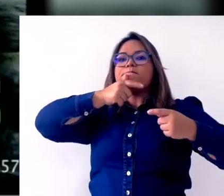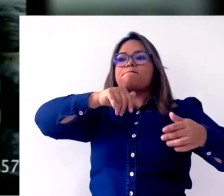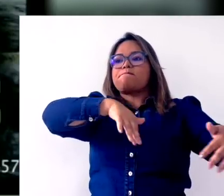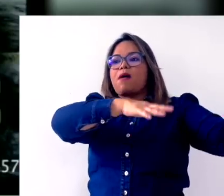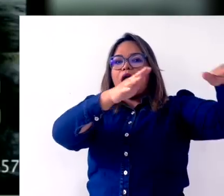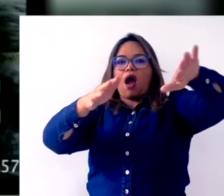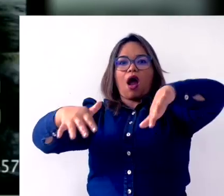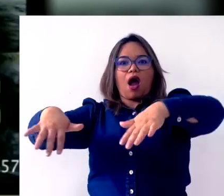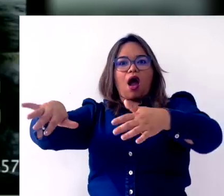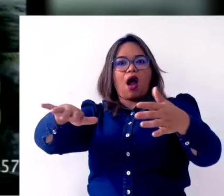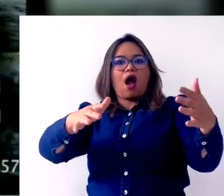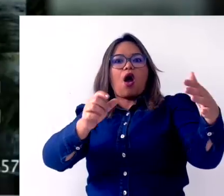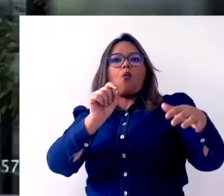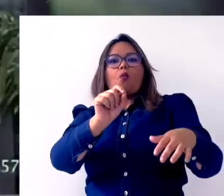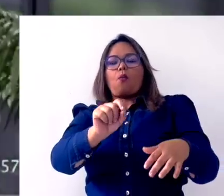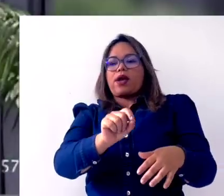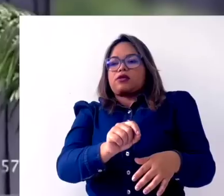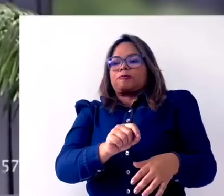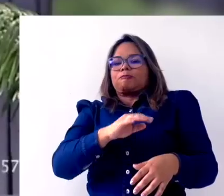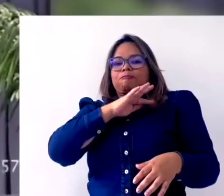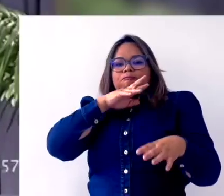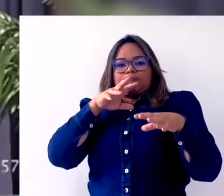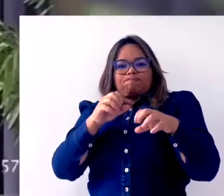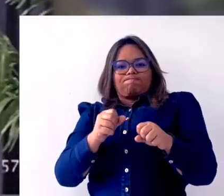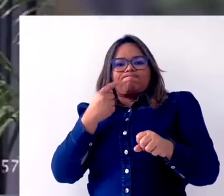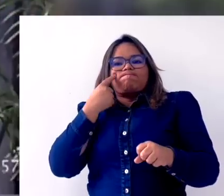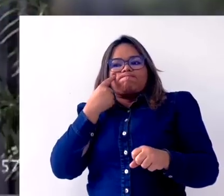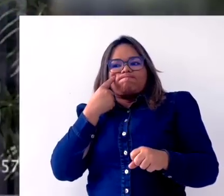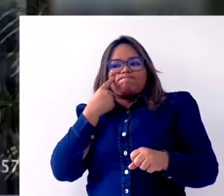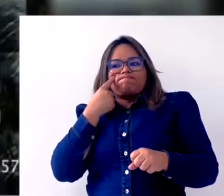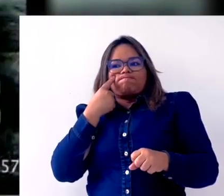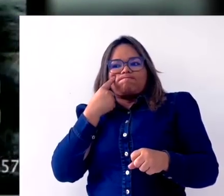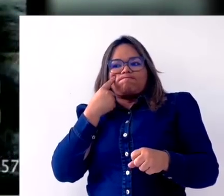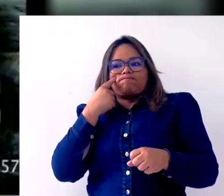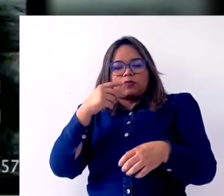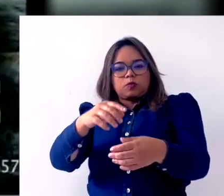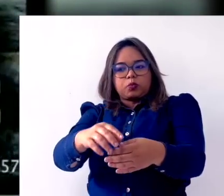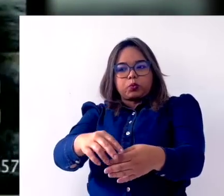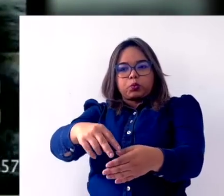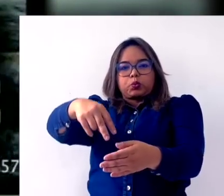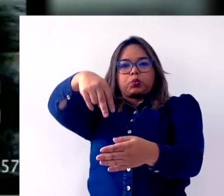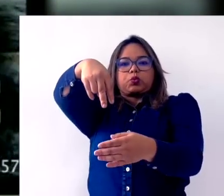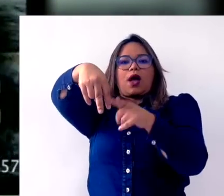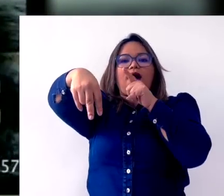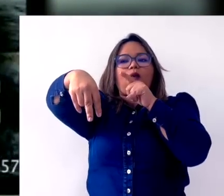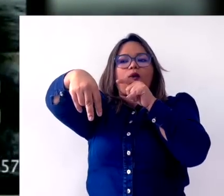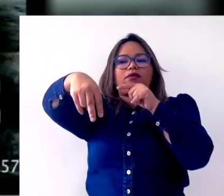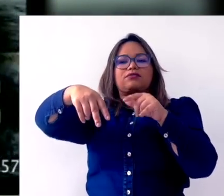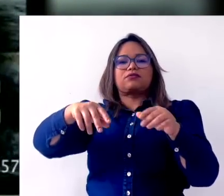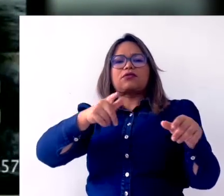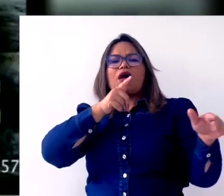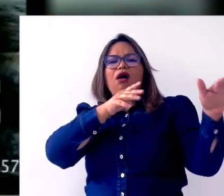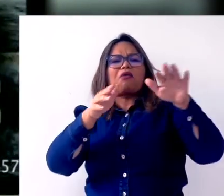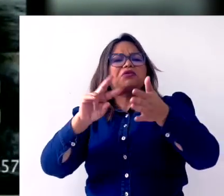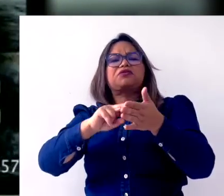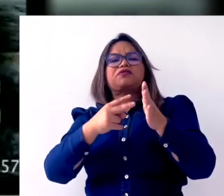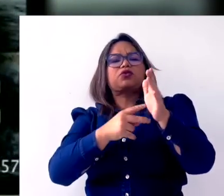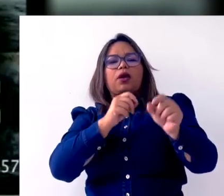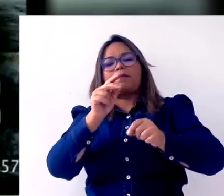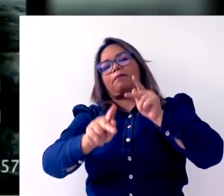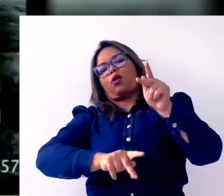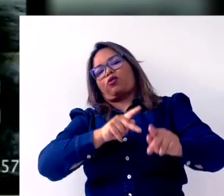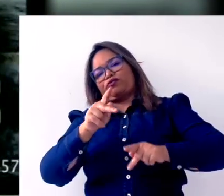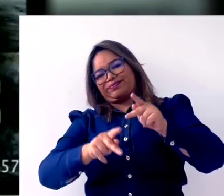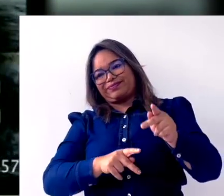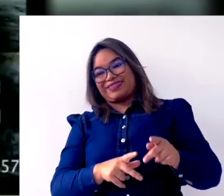mar. O mar, isto é, nações, multidões, povos. Então ela sai das águas, ela sai do meio das